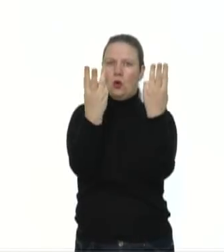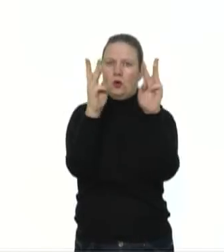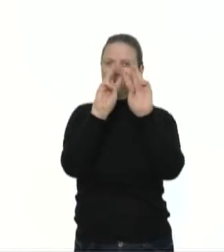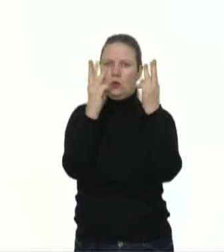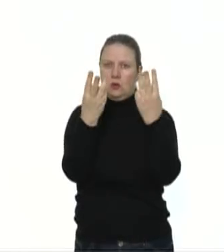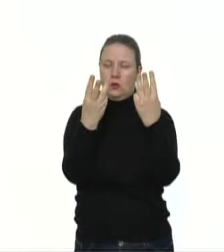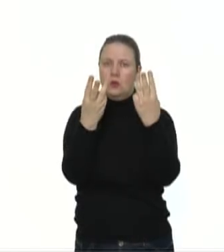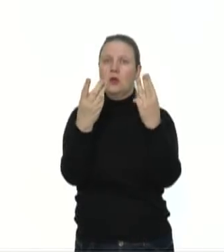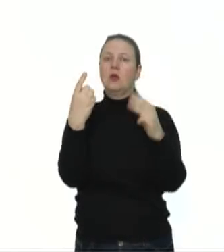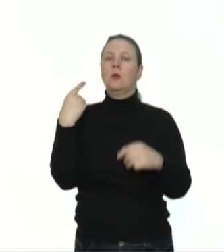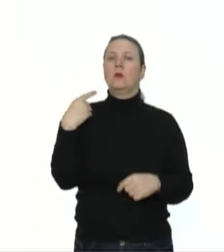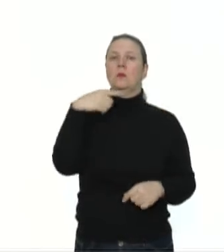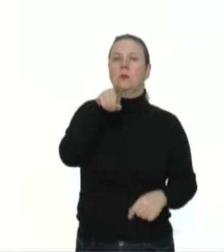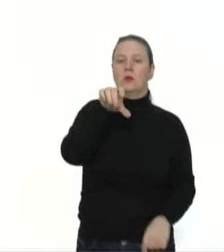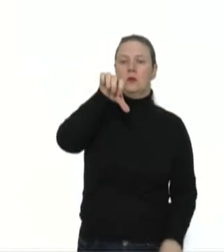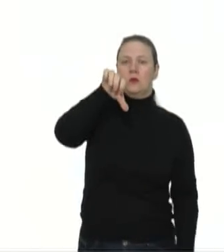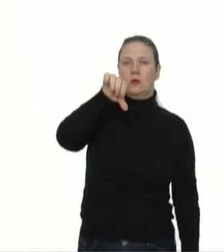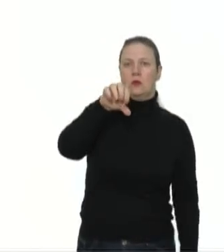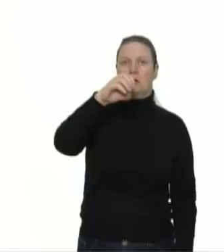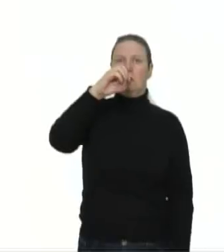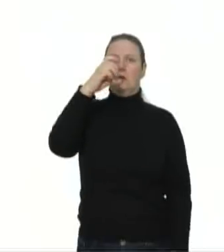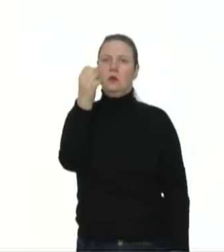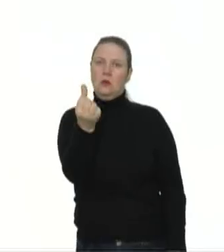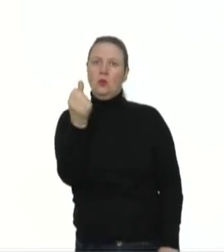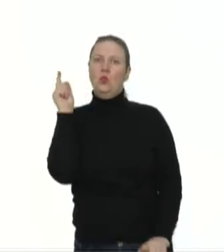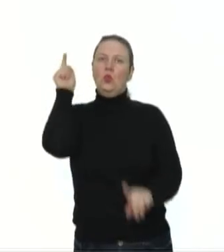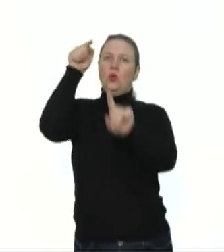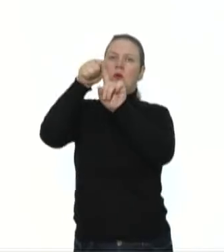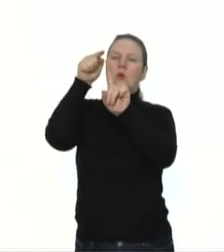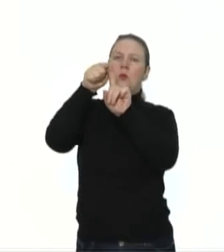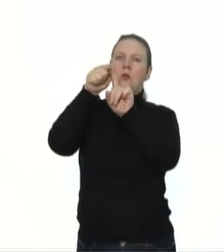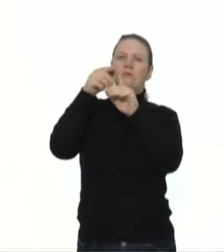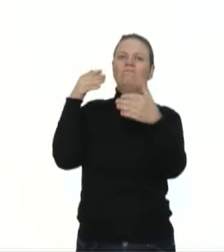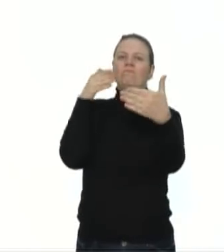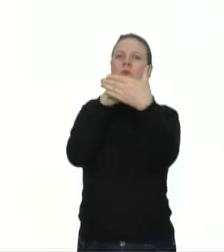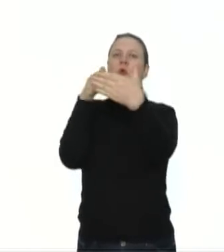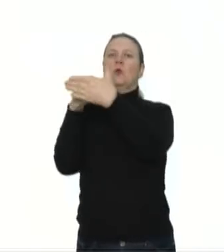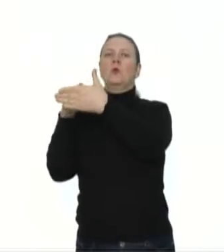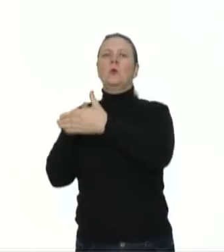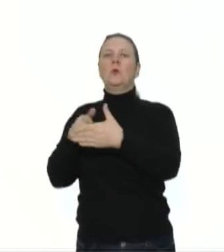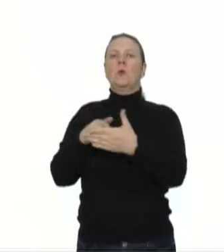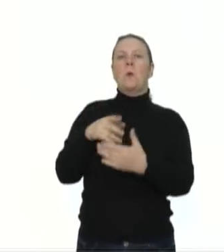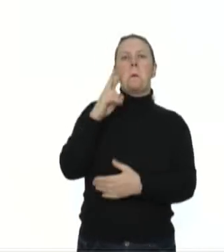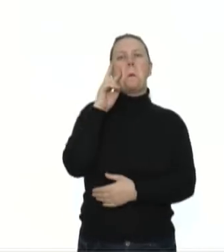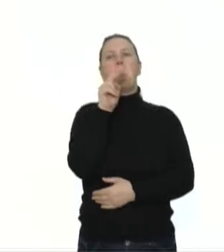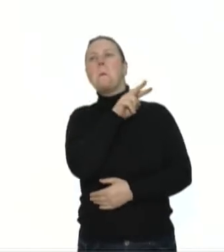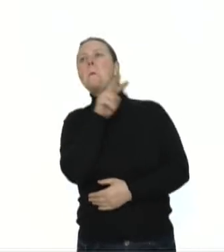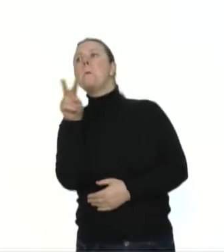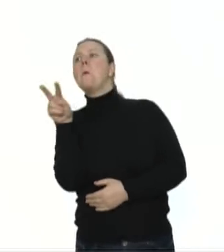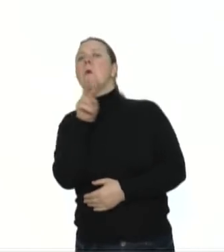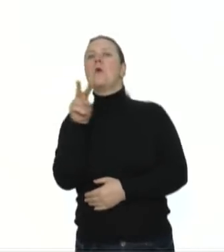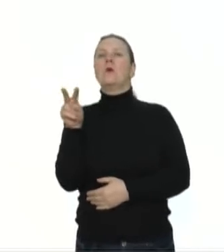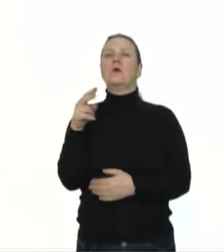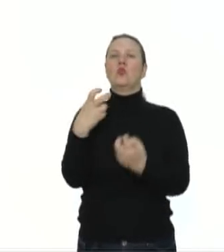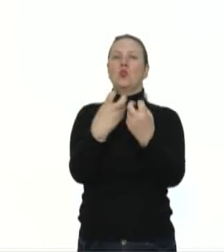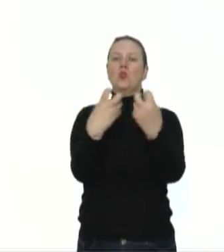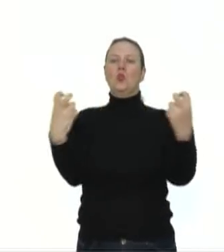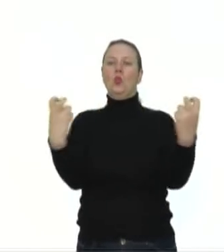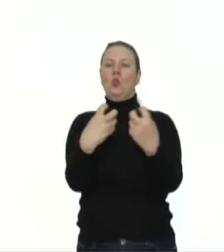introduzida em 1906, com o objetivo de impedir que os espectadores do jogo que ficavam em